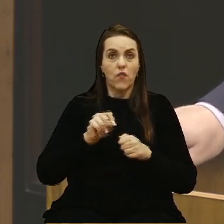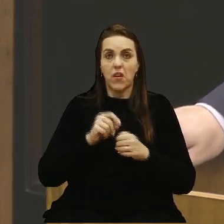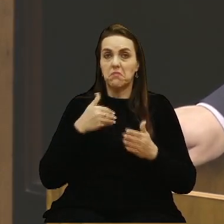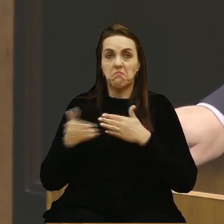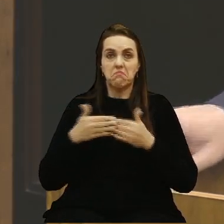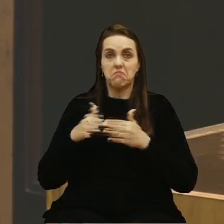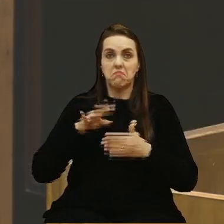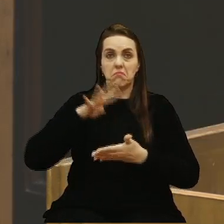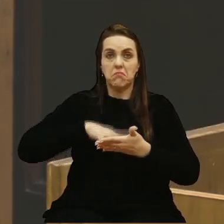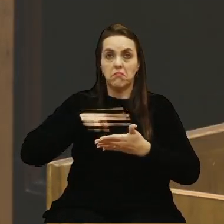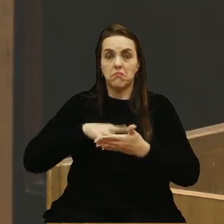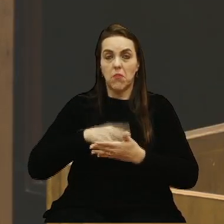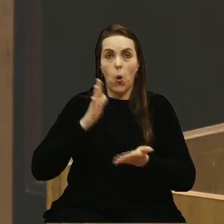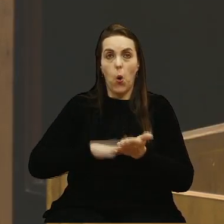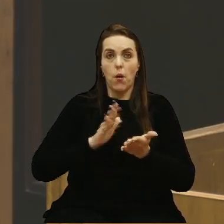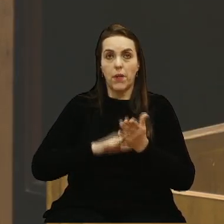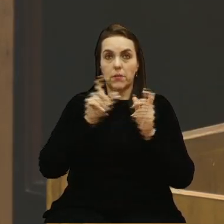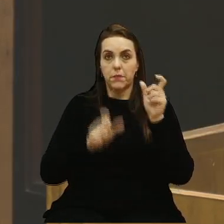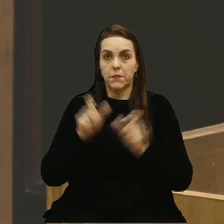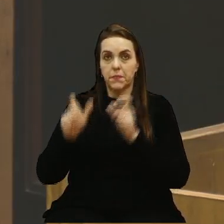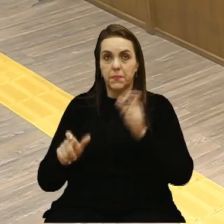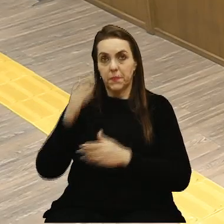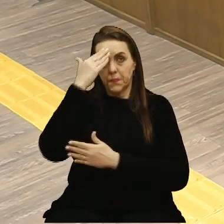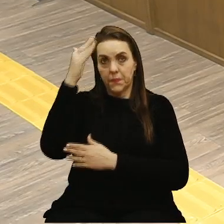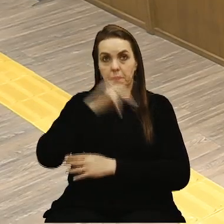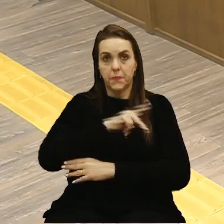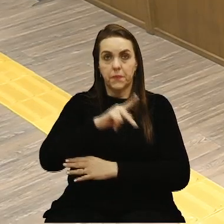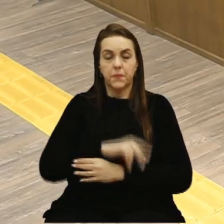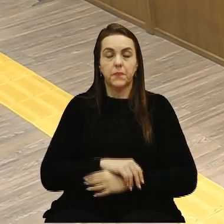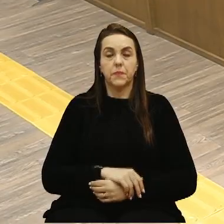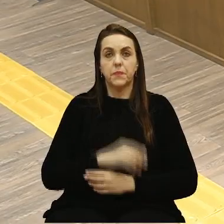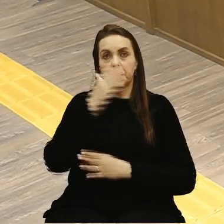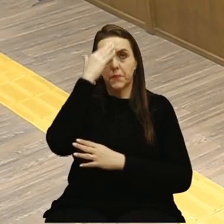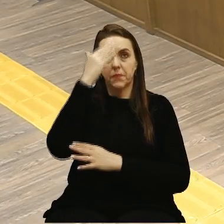para cobrar das pessoas. Muito obrigado, presidente. Obrigado, vereador Cláudio Libardi.